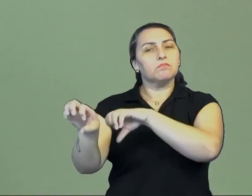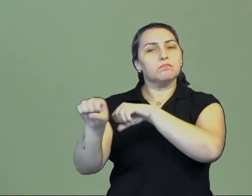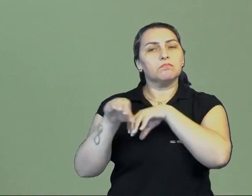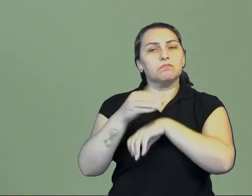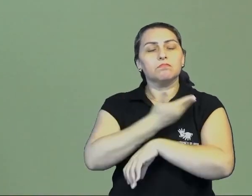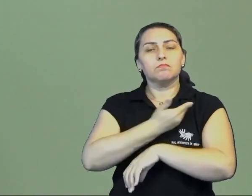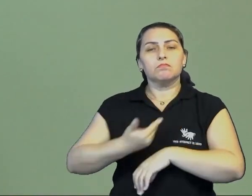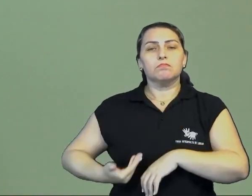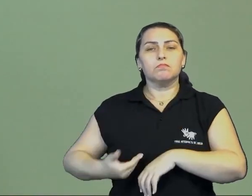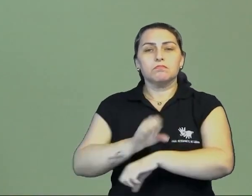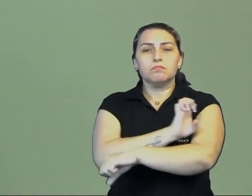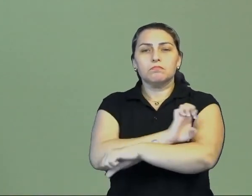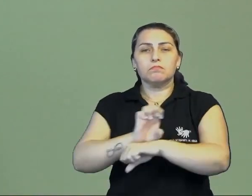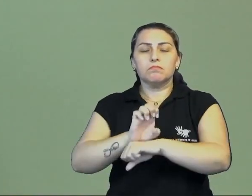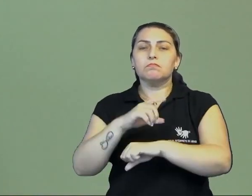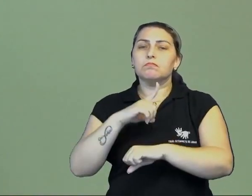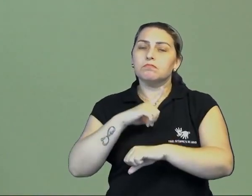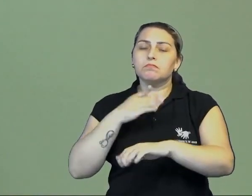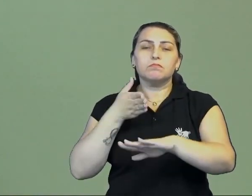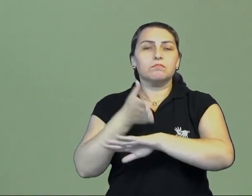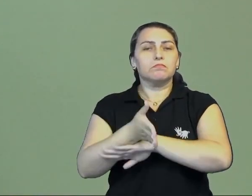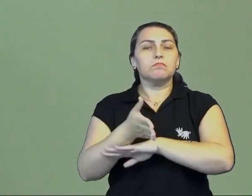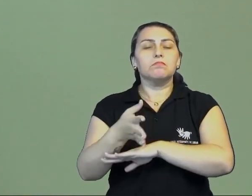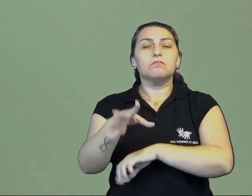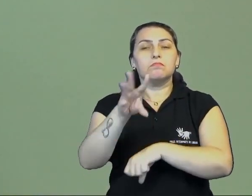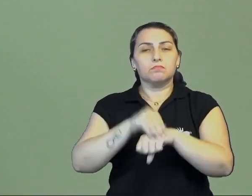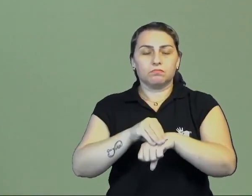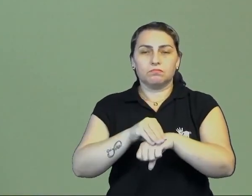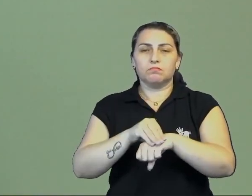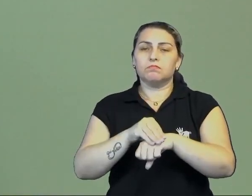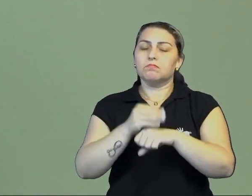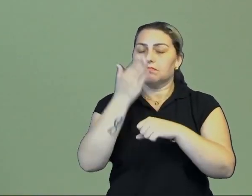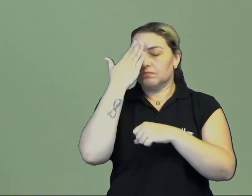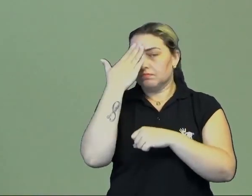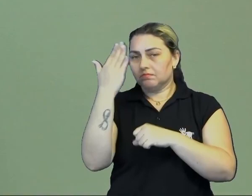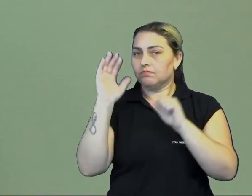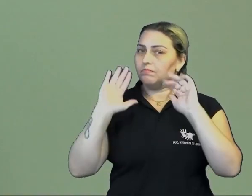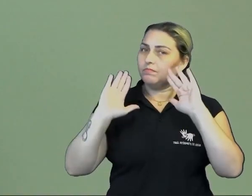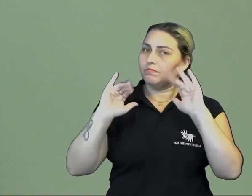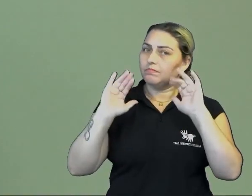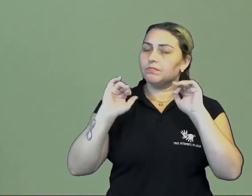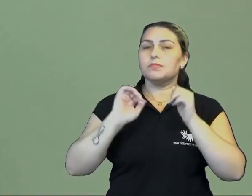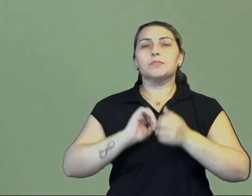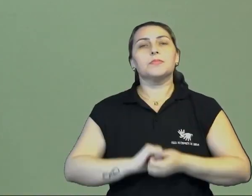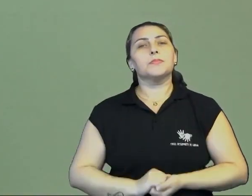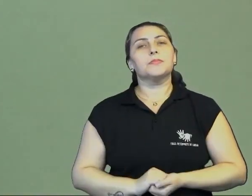ead.ce e tem acesso a todo esse conhecimento que está lá. Muito obrigado e tchau.